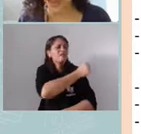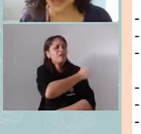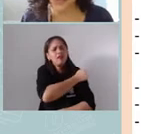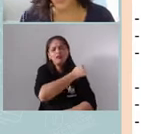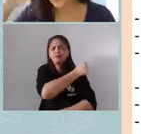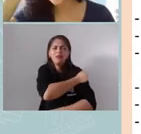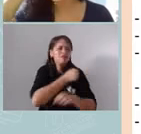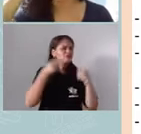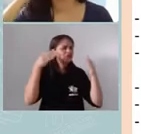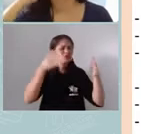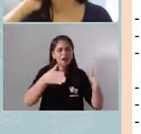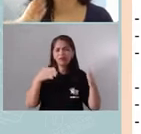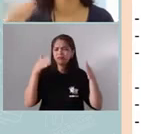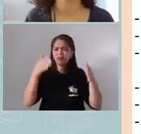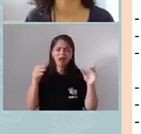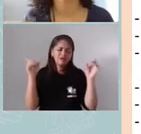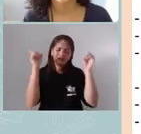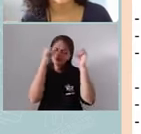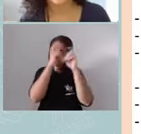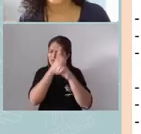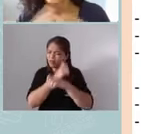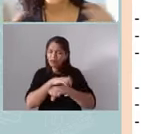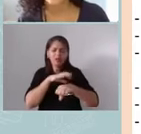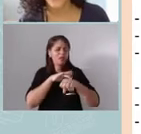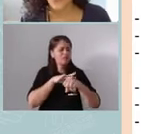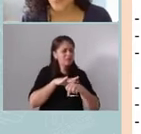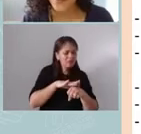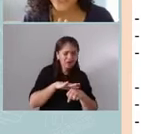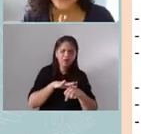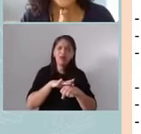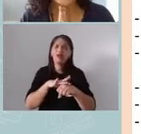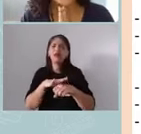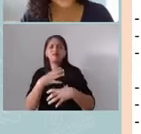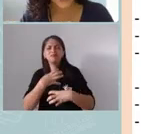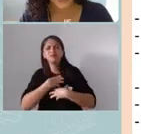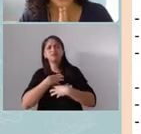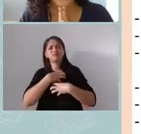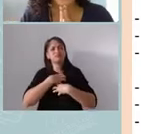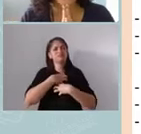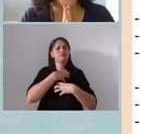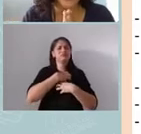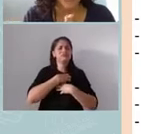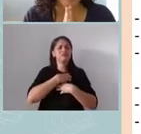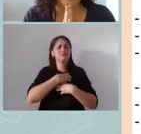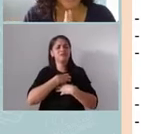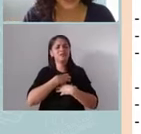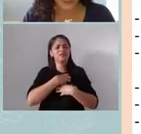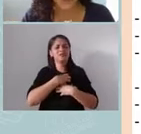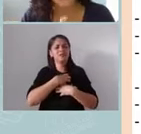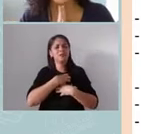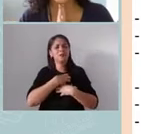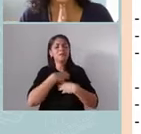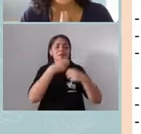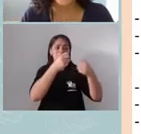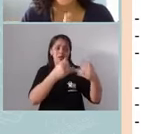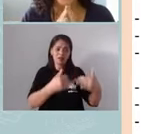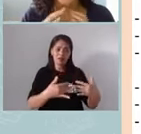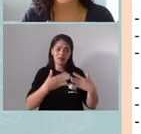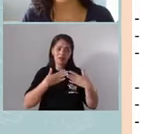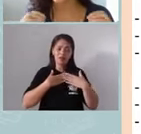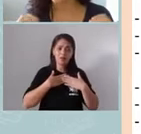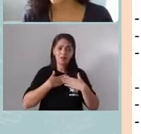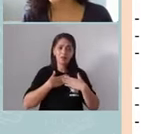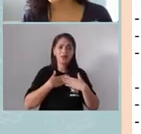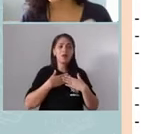que é complicado, que porque é muita doença, é muito sintoma. Então, a dica que eu dou é, primeiro, se